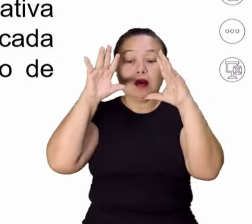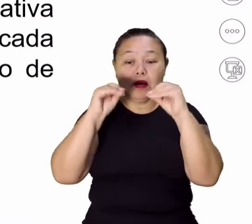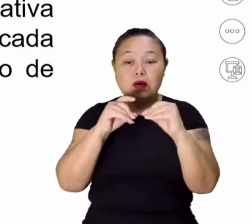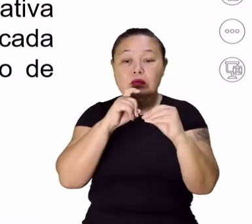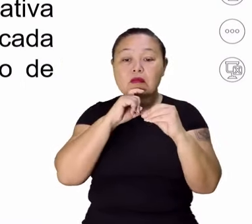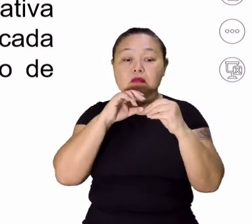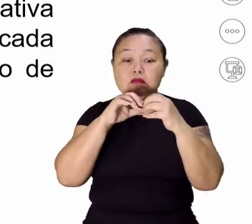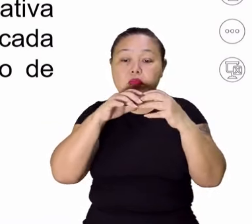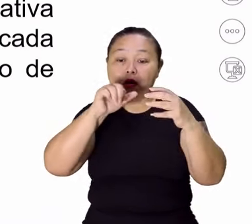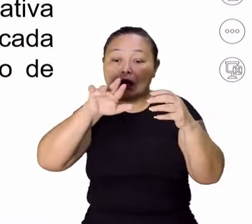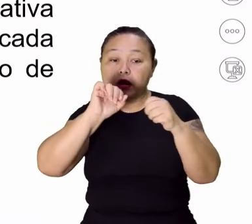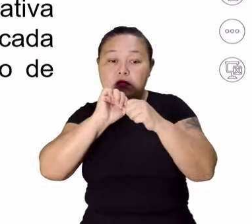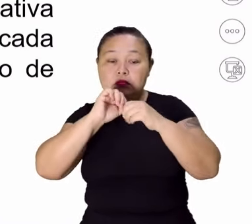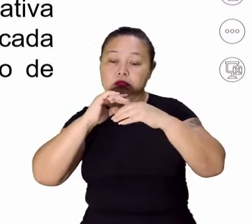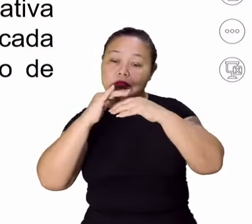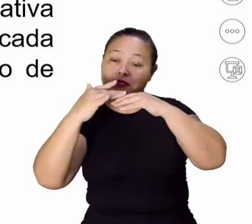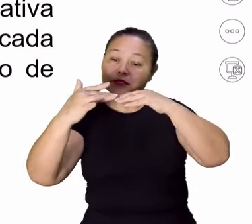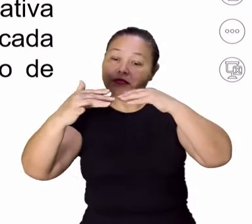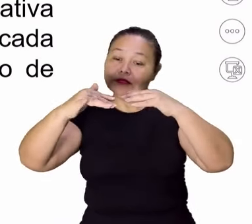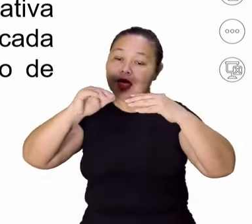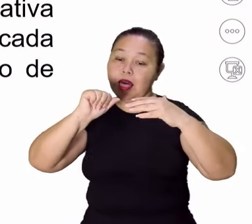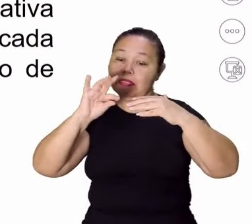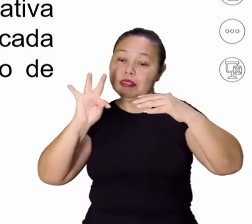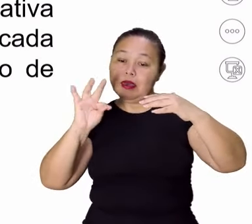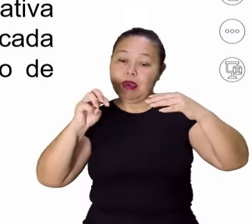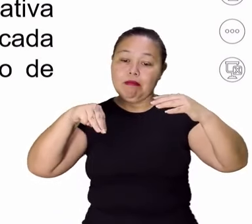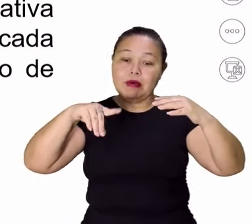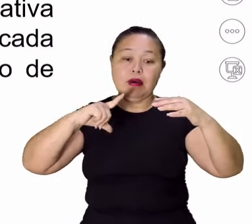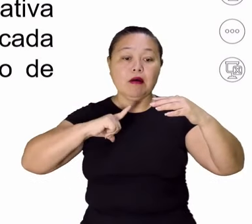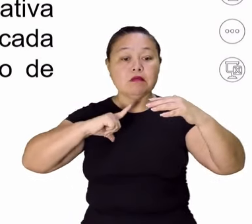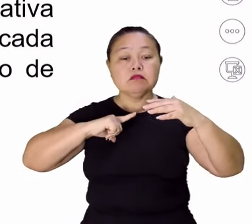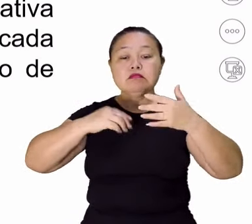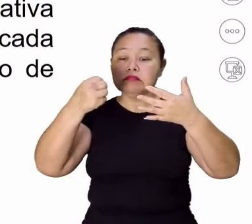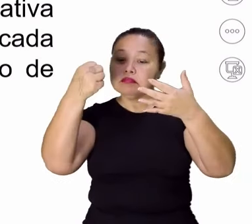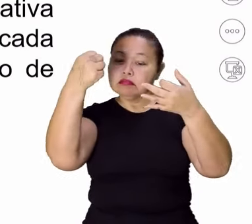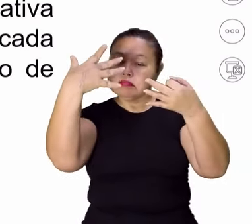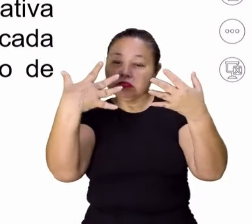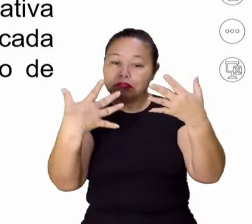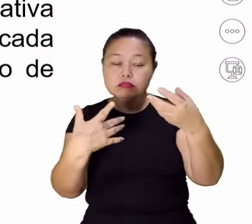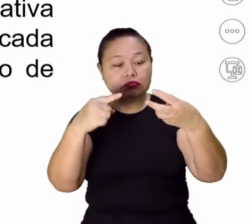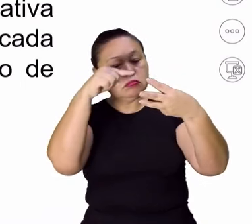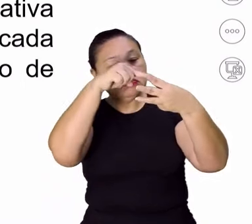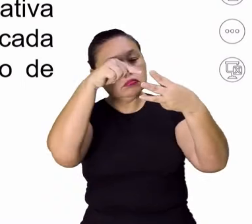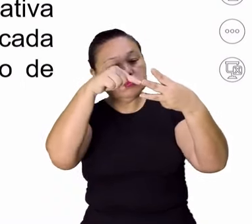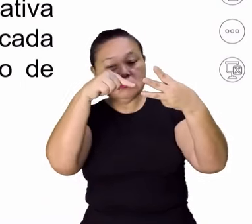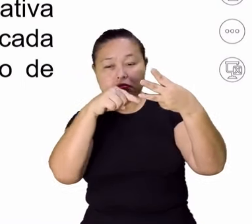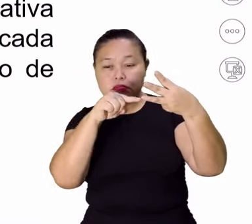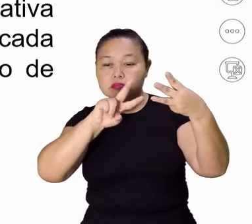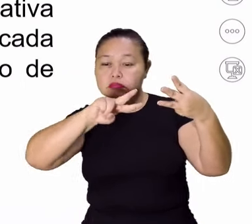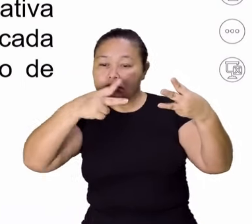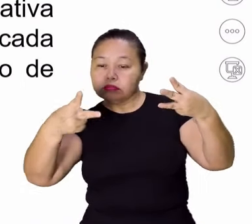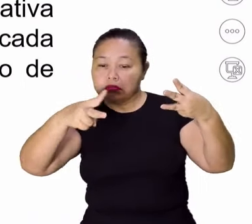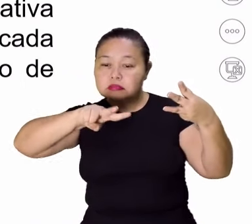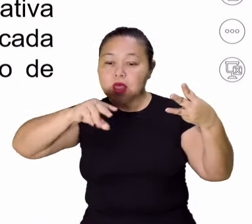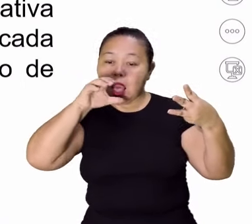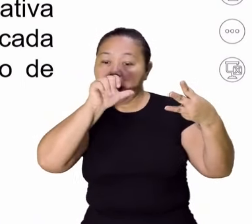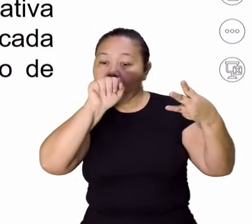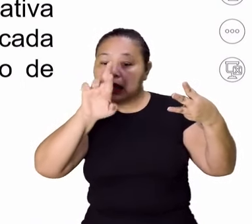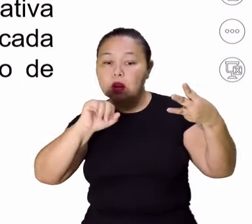liberando calor para... Atmosfera. Atmosfera. As descrições acima enfatizam três processos de transferência de calor.